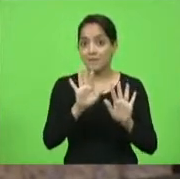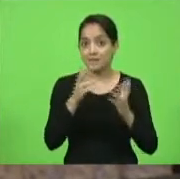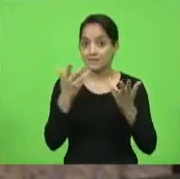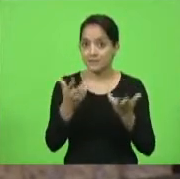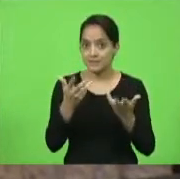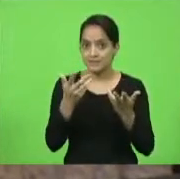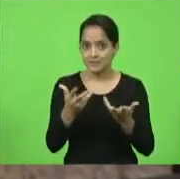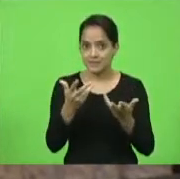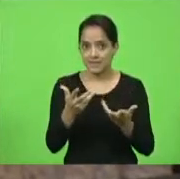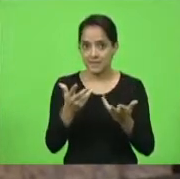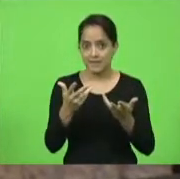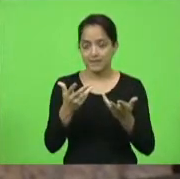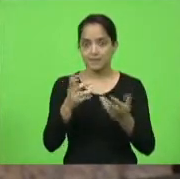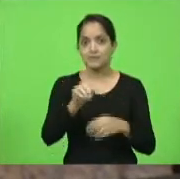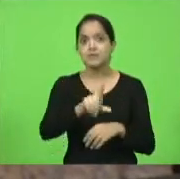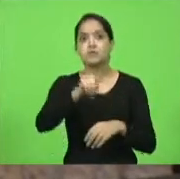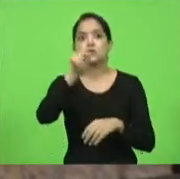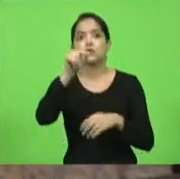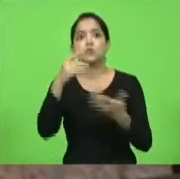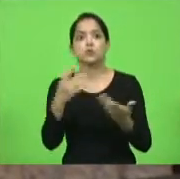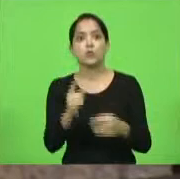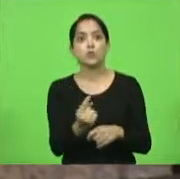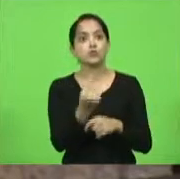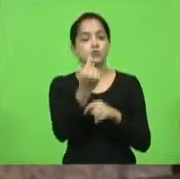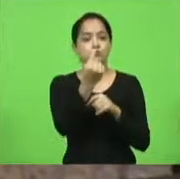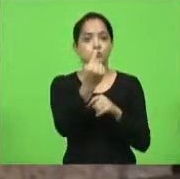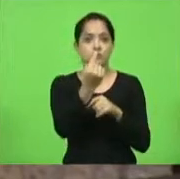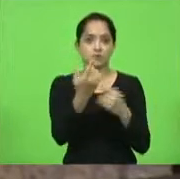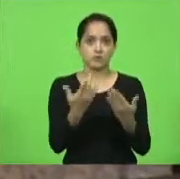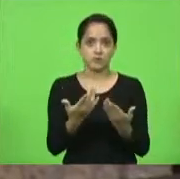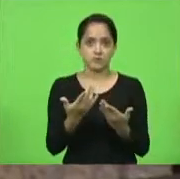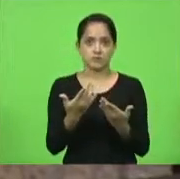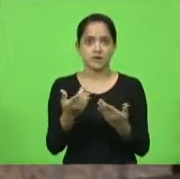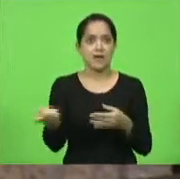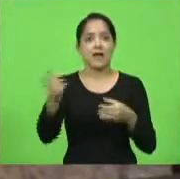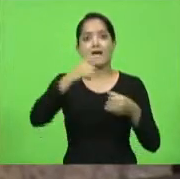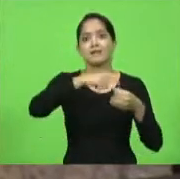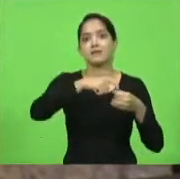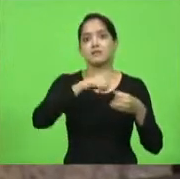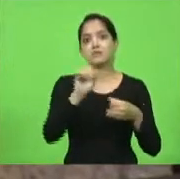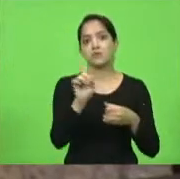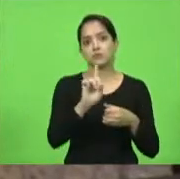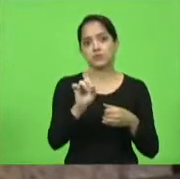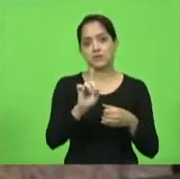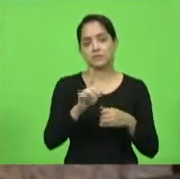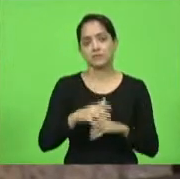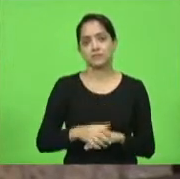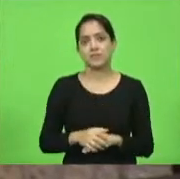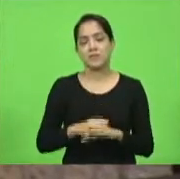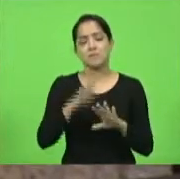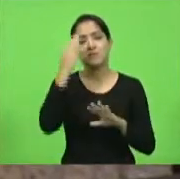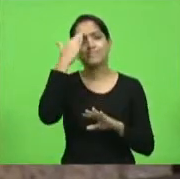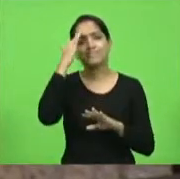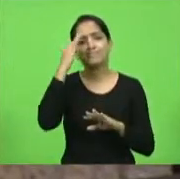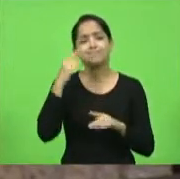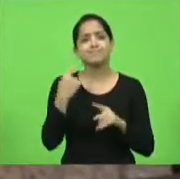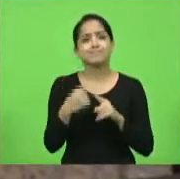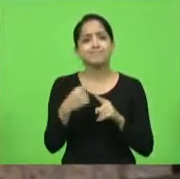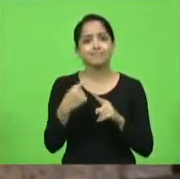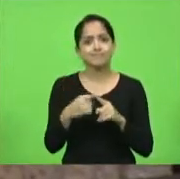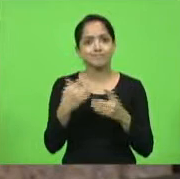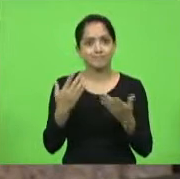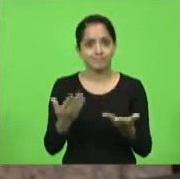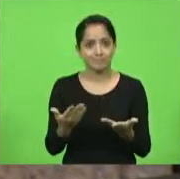o privilégio de serem os únicos a não retornarem. Eu quero entender por quê. E